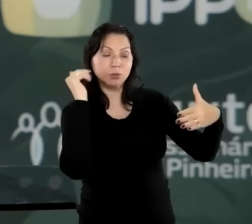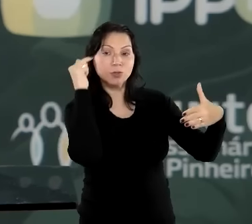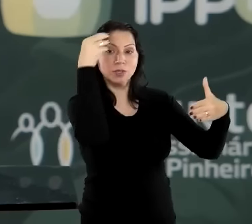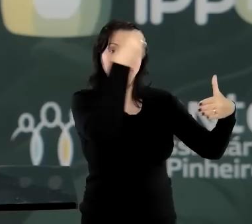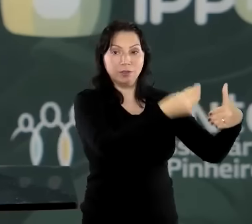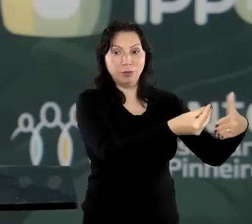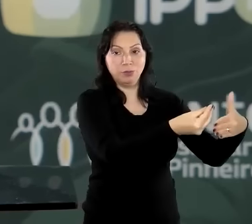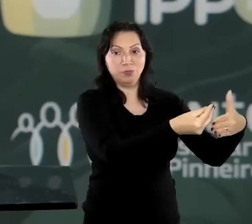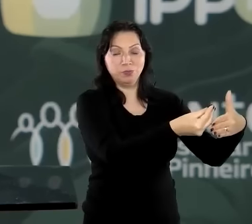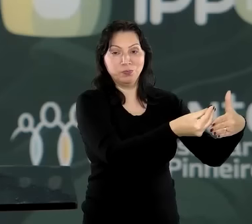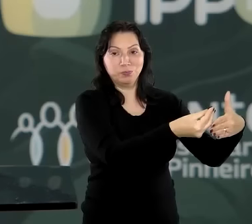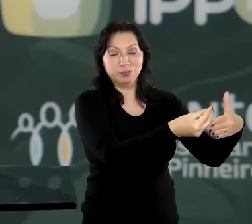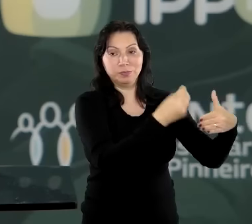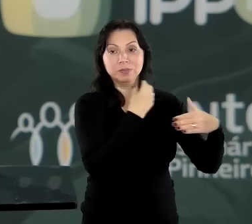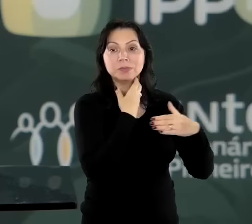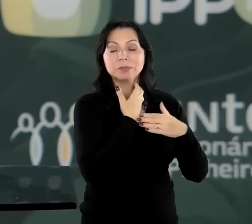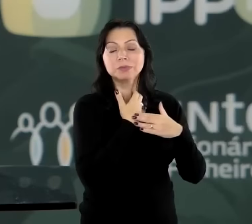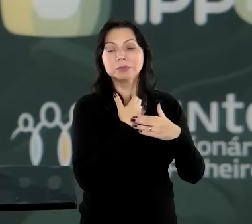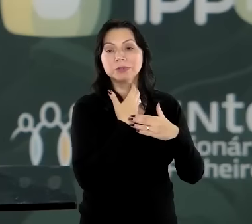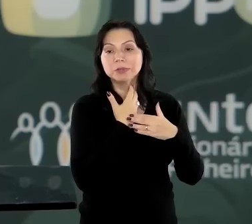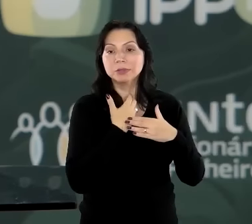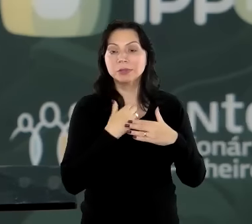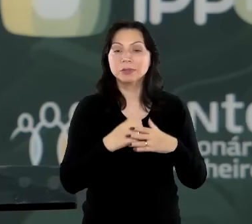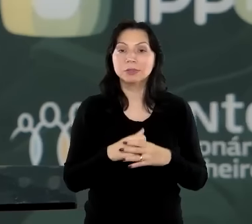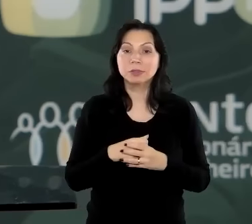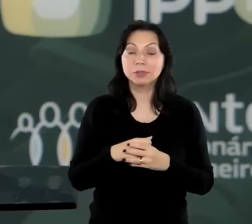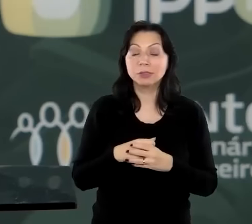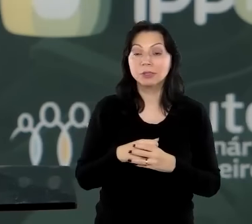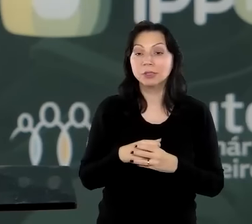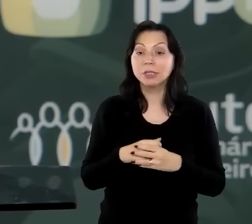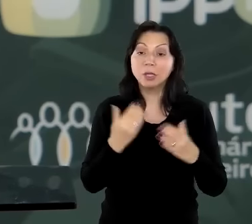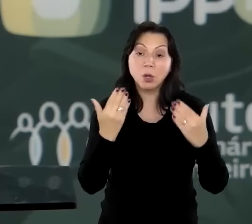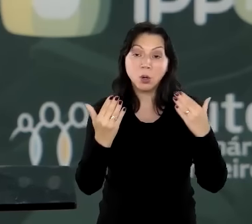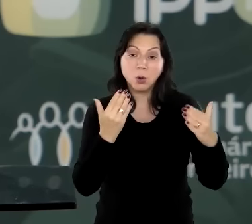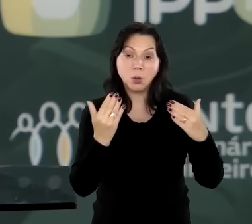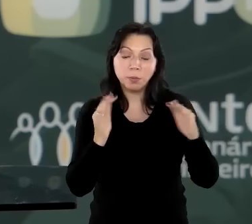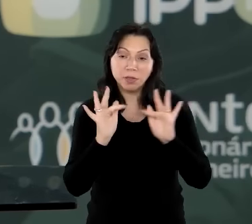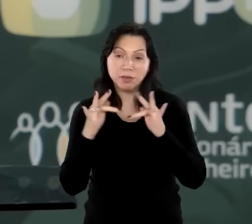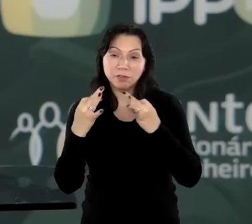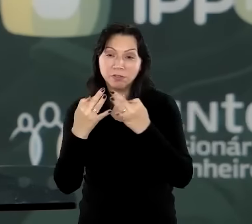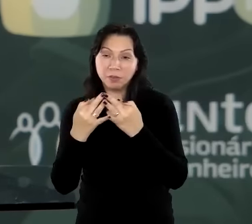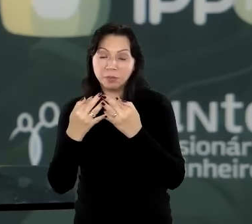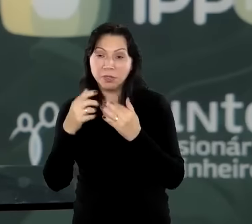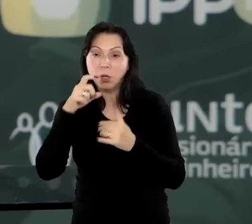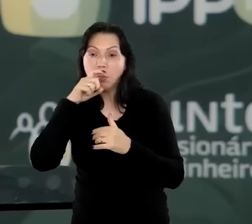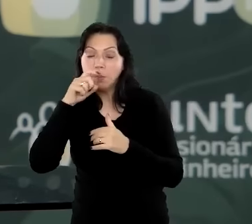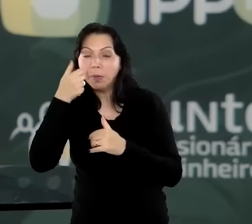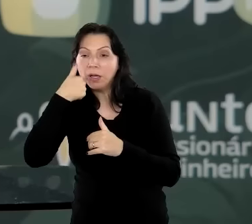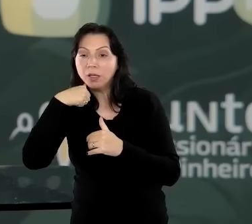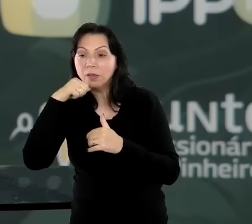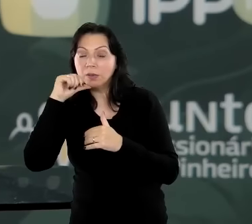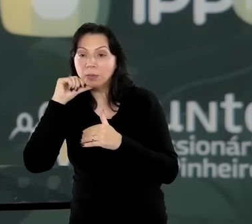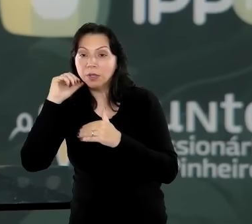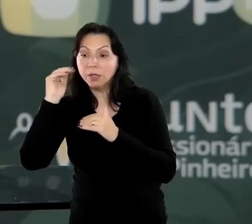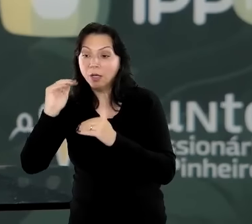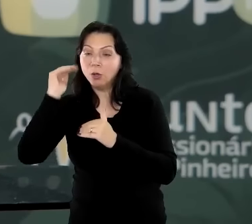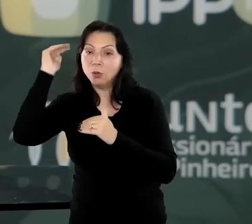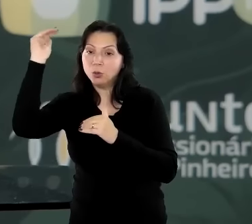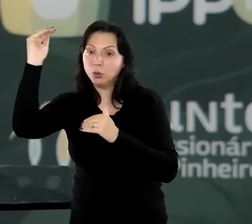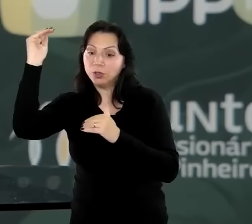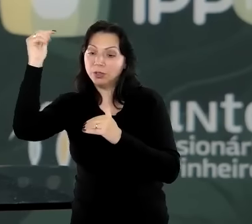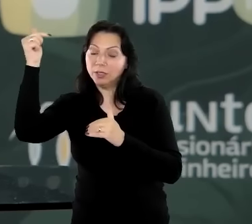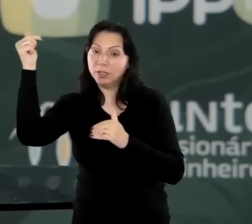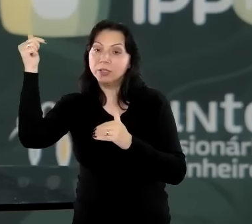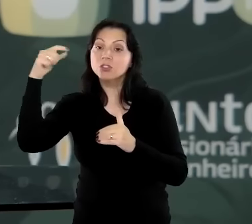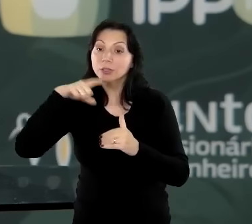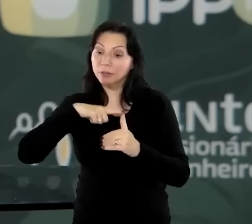os pais exercem liderança sobre os filhos, porque Deus delegou essa